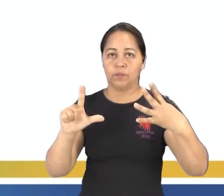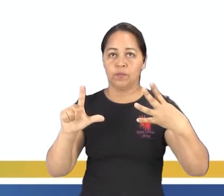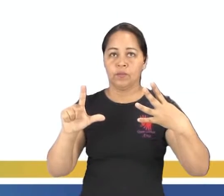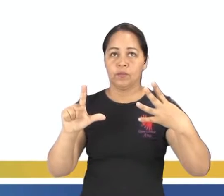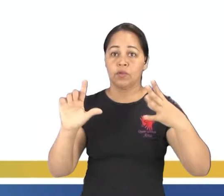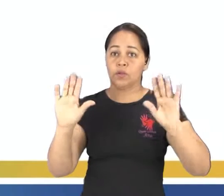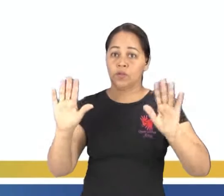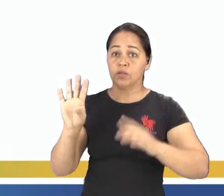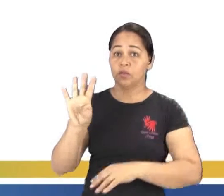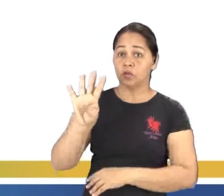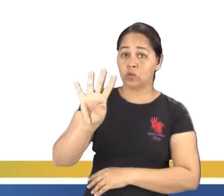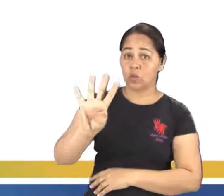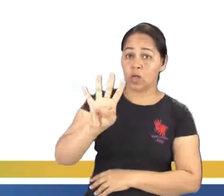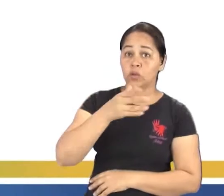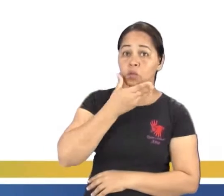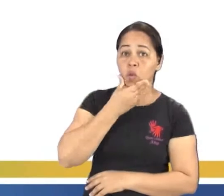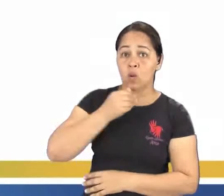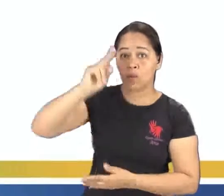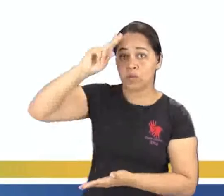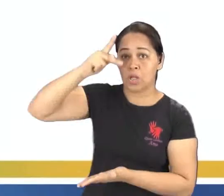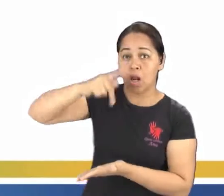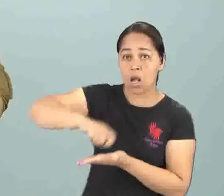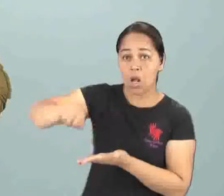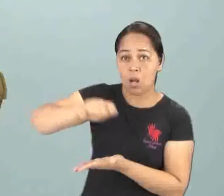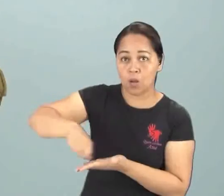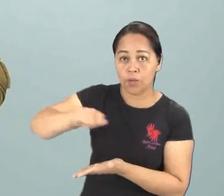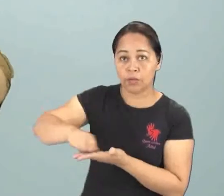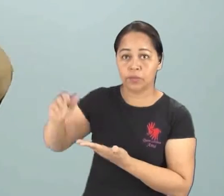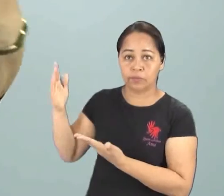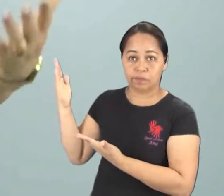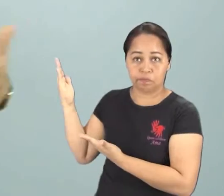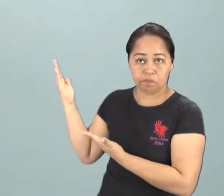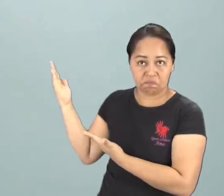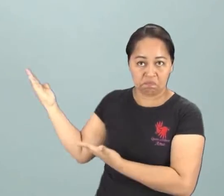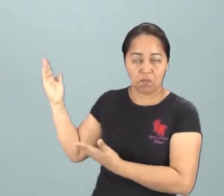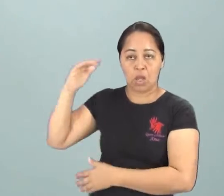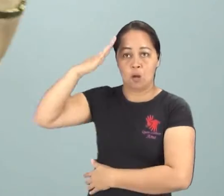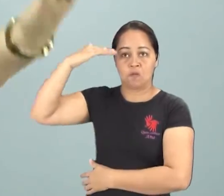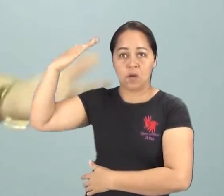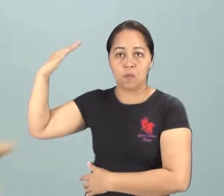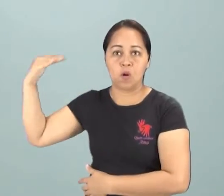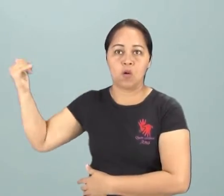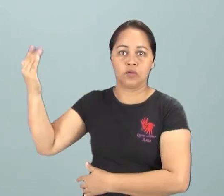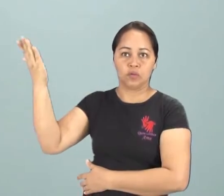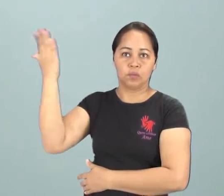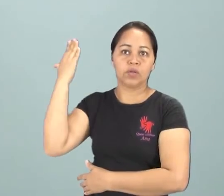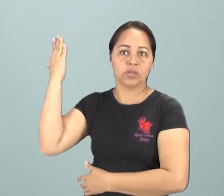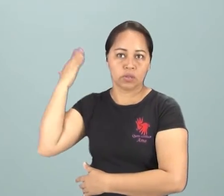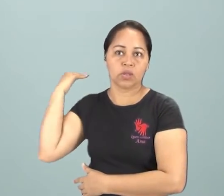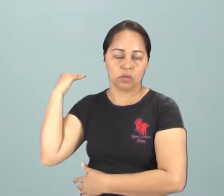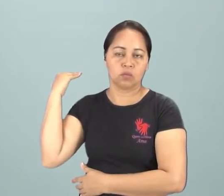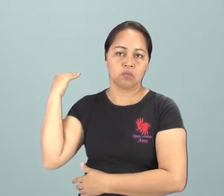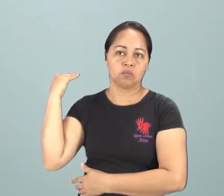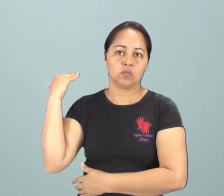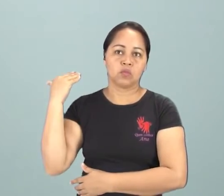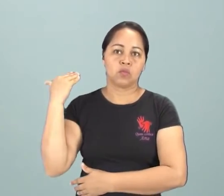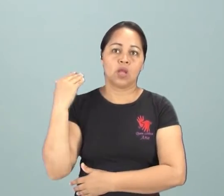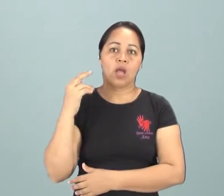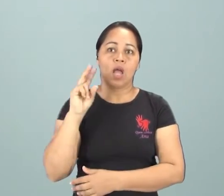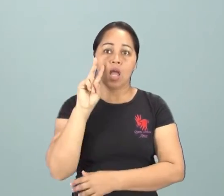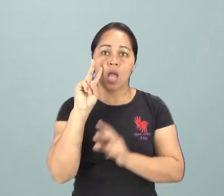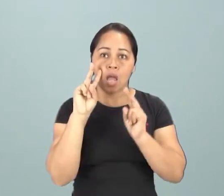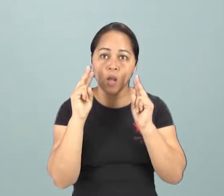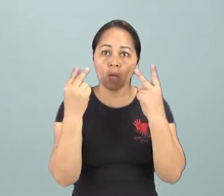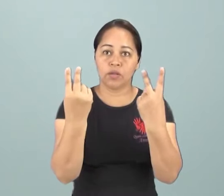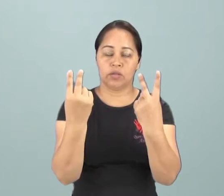aqui para que vocês vejam quais foram as obras renomadas e célebres deles, tá bom? E